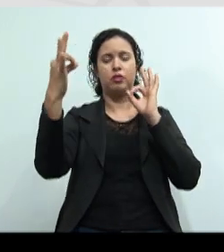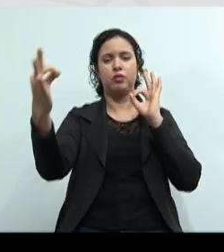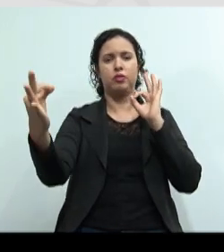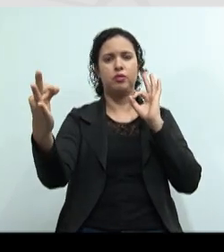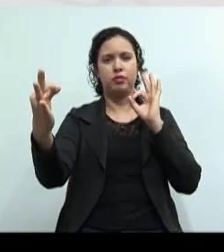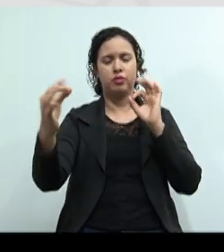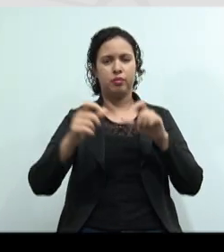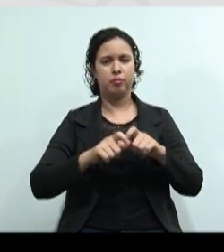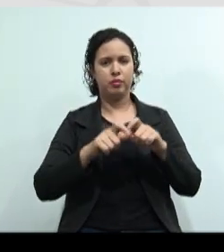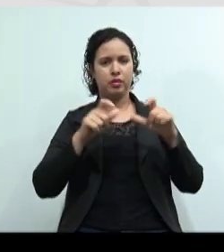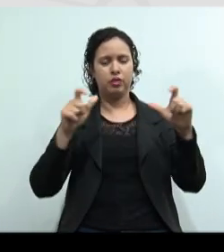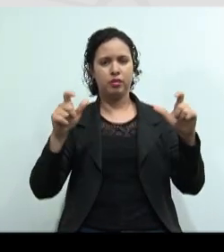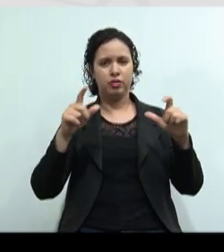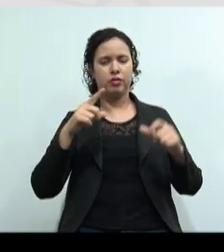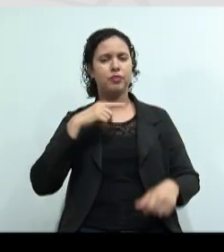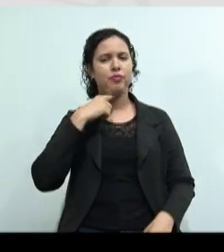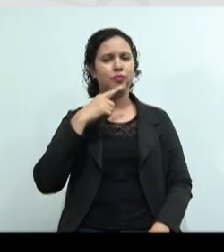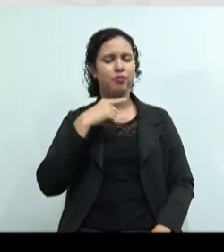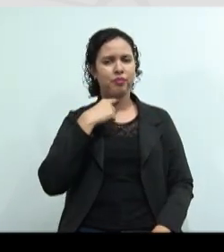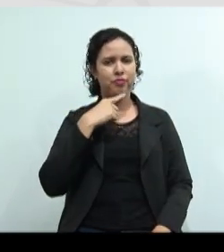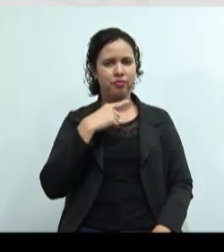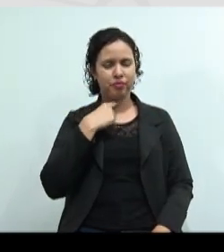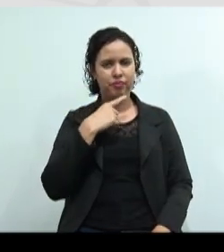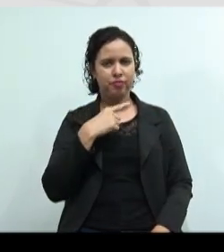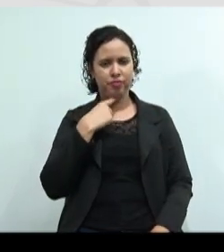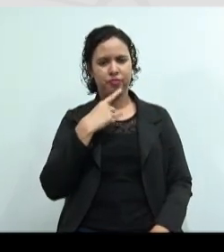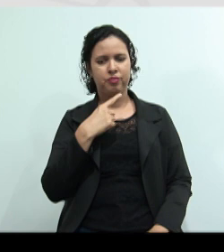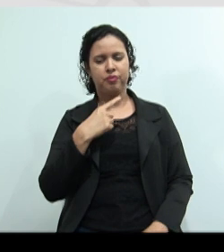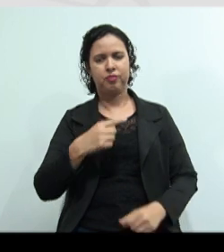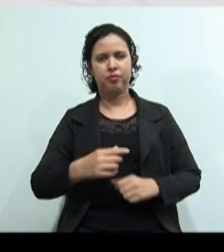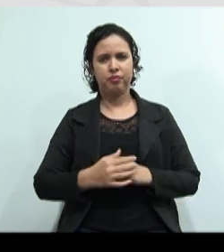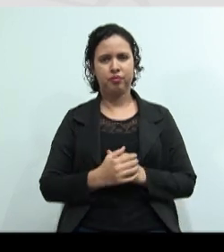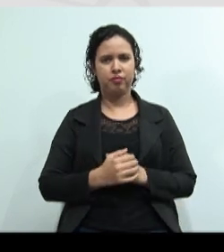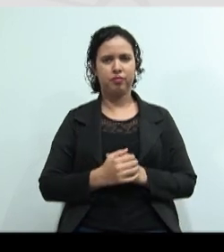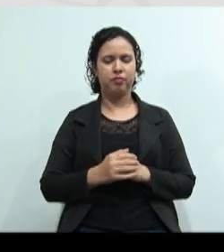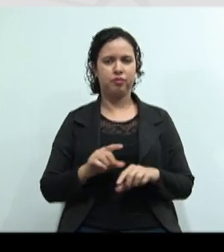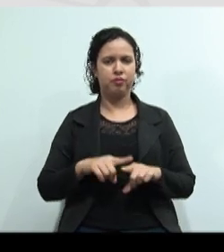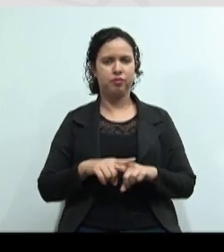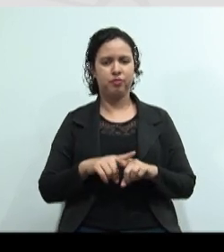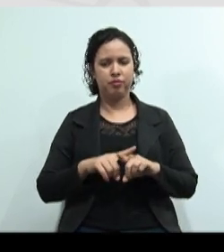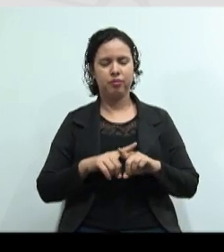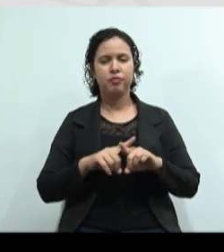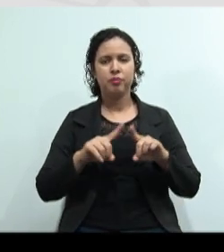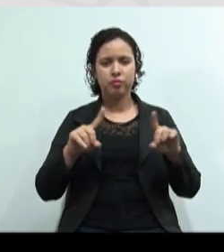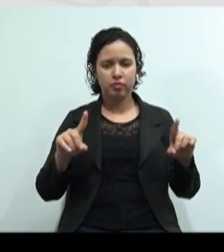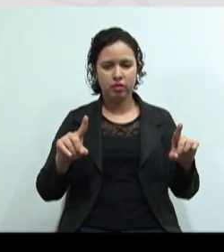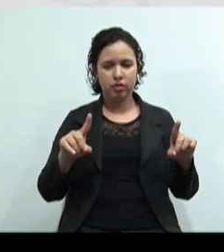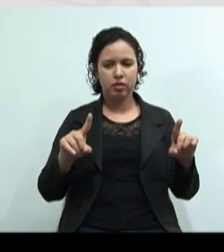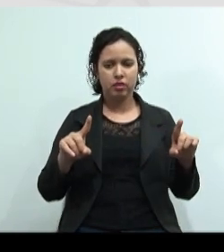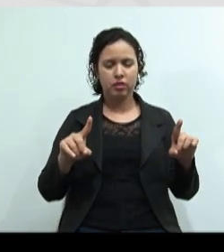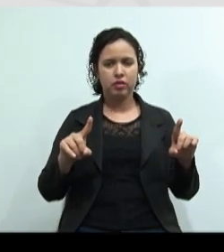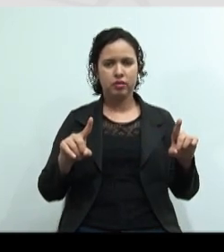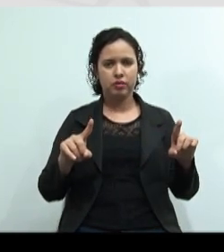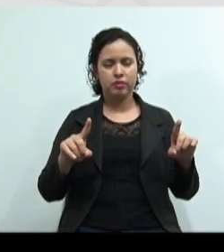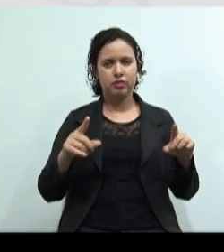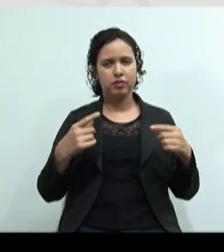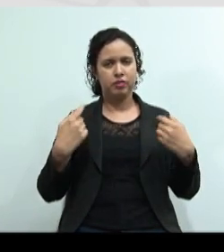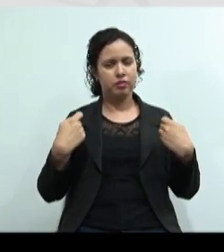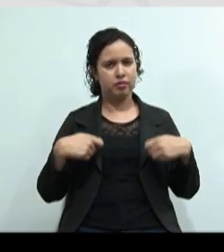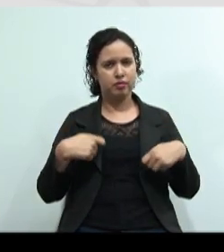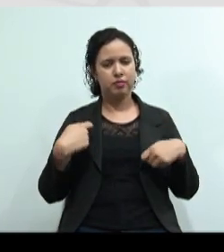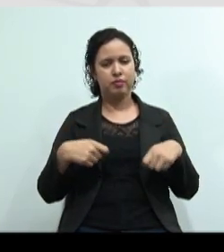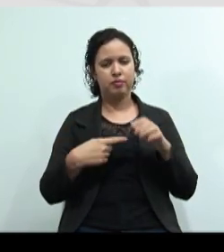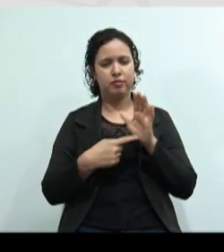construir maior essa tabela, tá? Porque ela não cabe. Mas, infelizmente, é o que nós